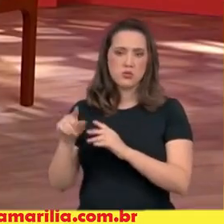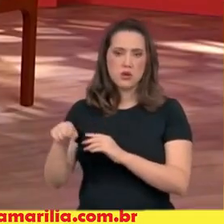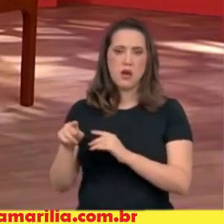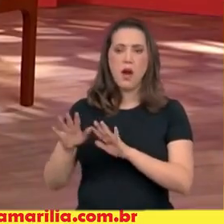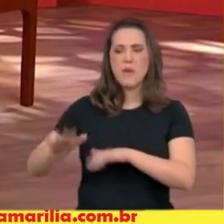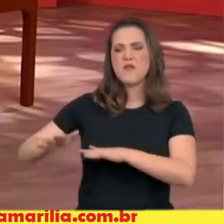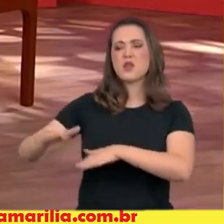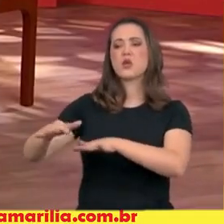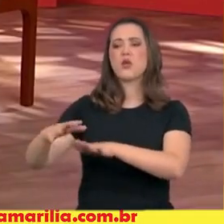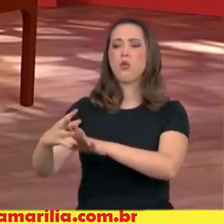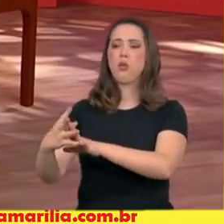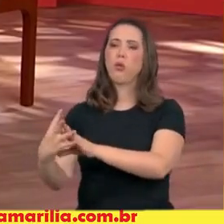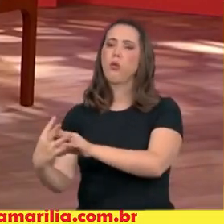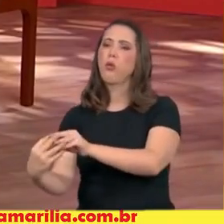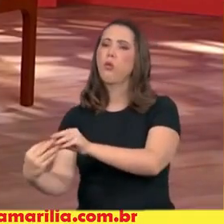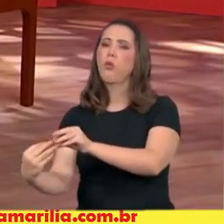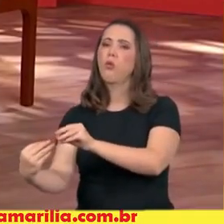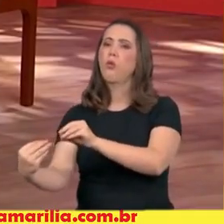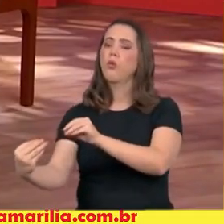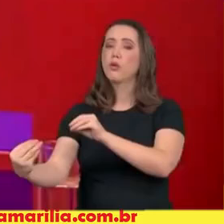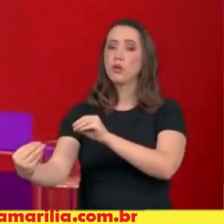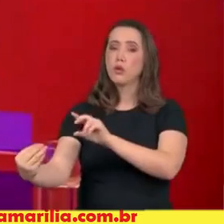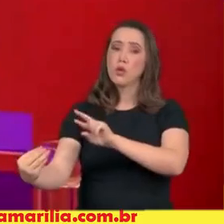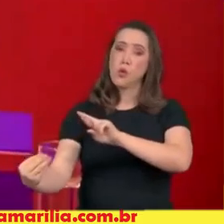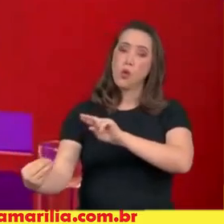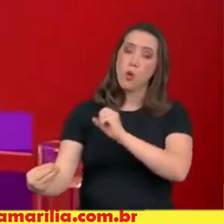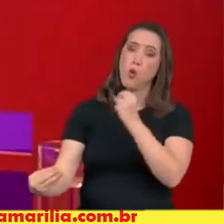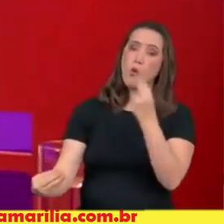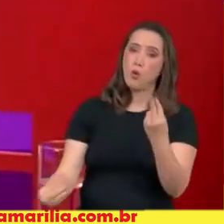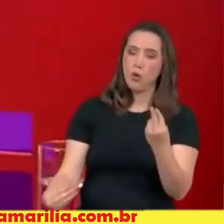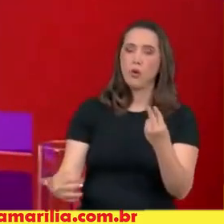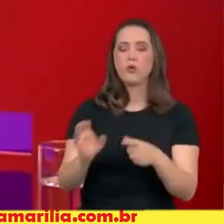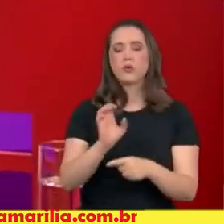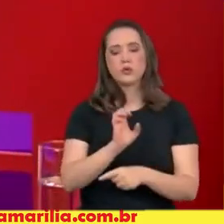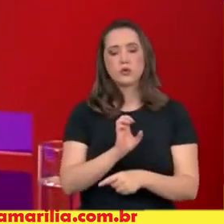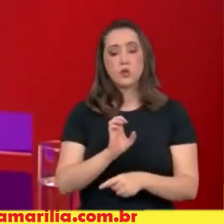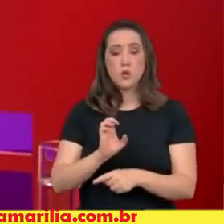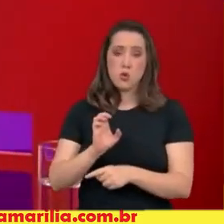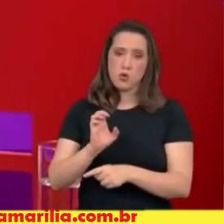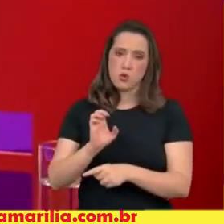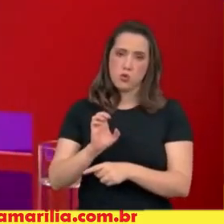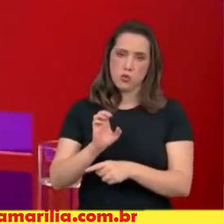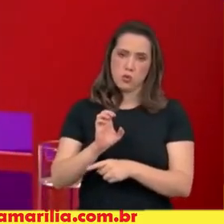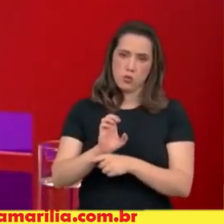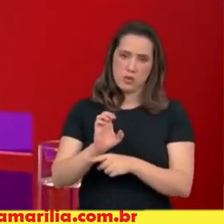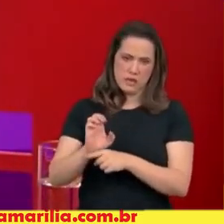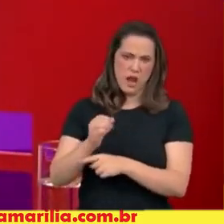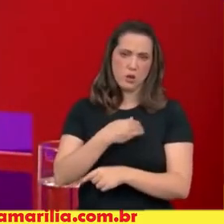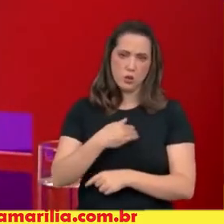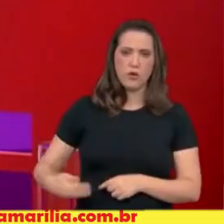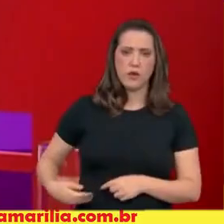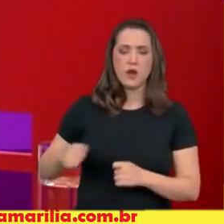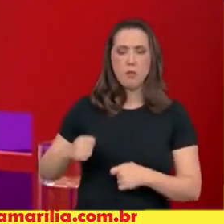nada que realmente junte as pessoas nas ruas. Ou os estados podem partir para a repressão, que é uma coisa que